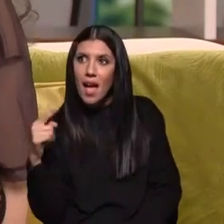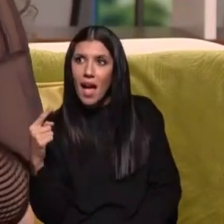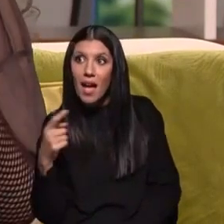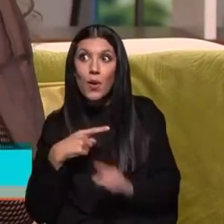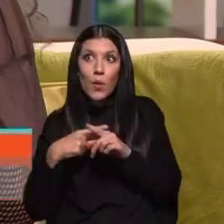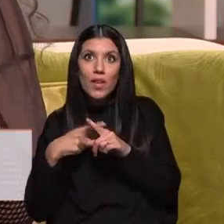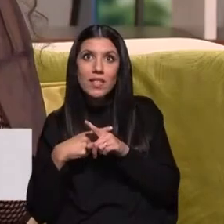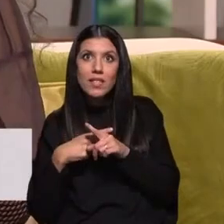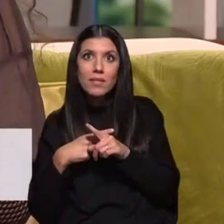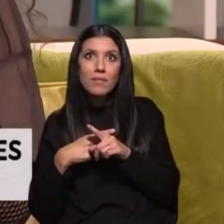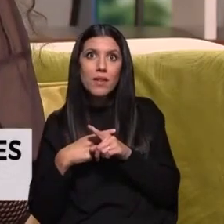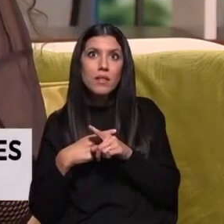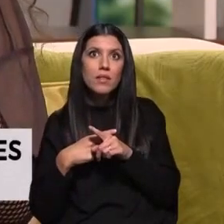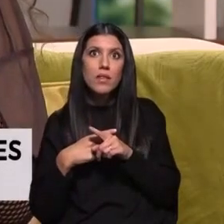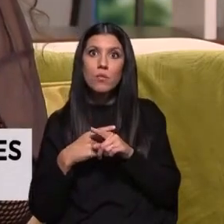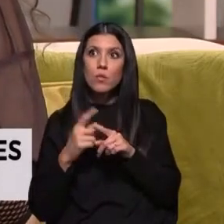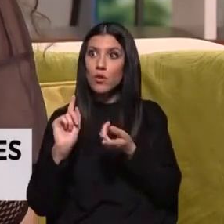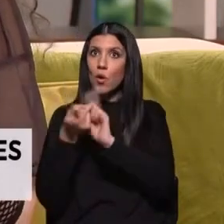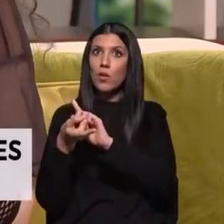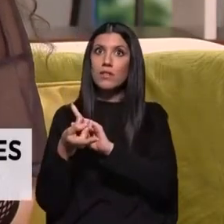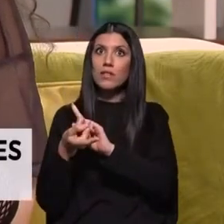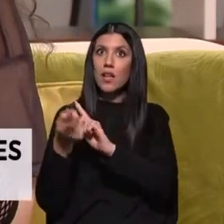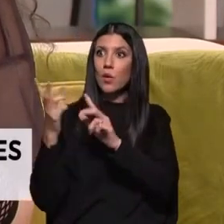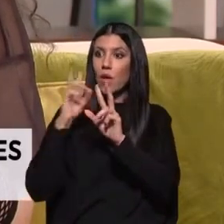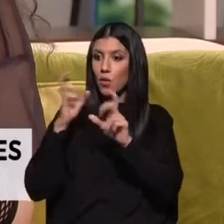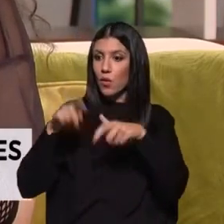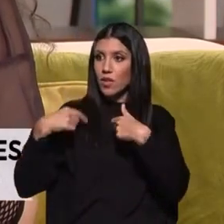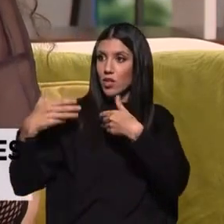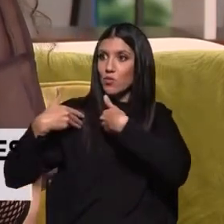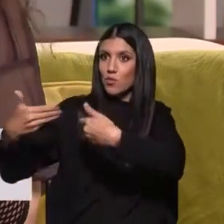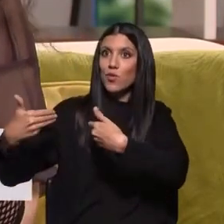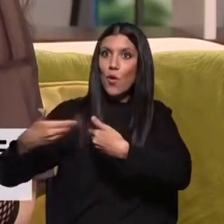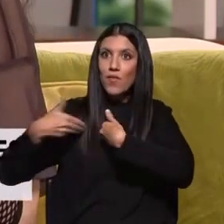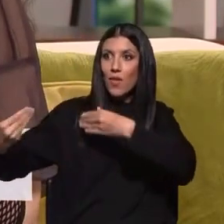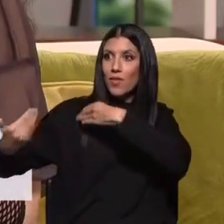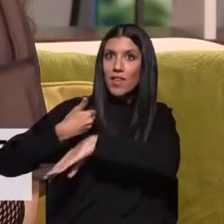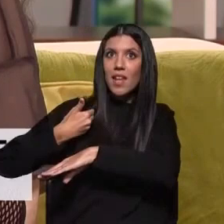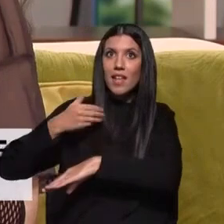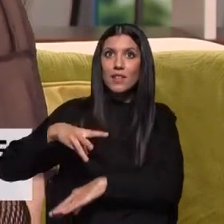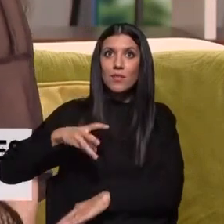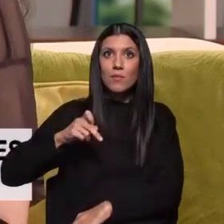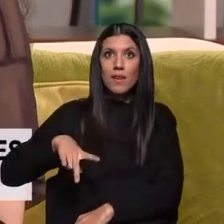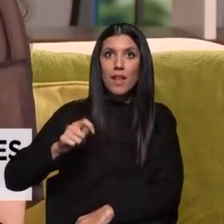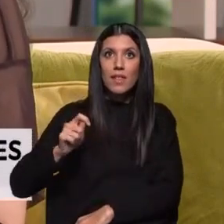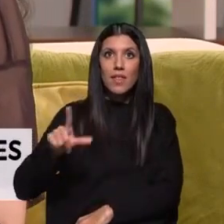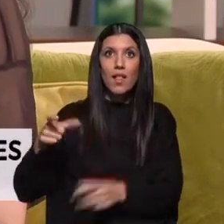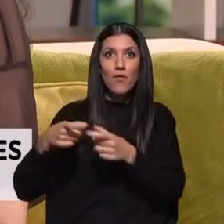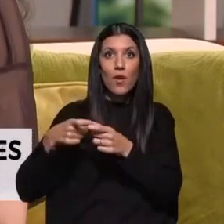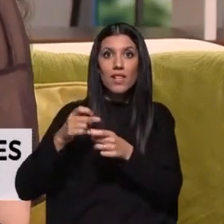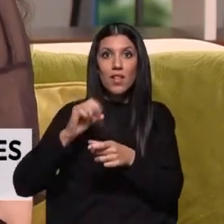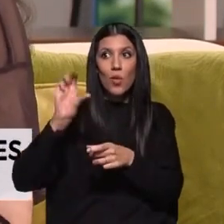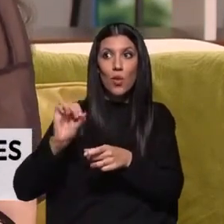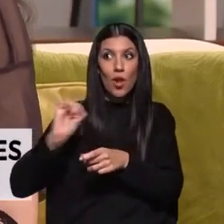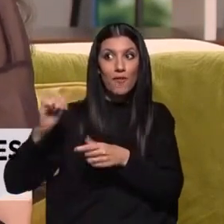Talent. E depois acabámos por ser descobertos e sermos chamados mesmo diretamente para o Got Talent e fomos convidados pelo Manel, fomos o cartão dourado dele. Pois, que isso